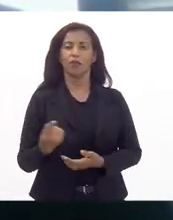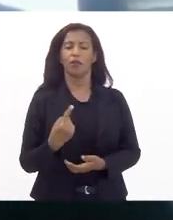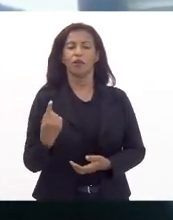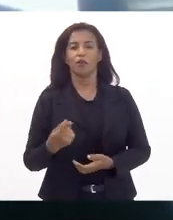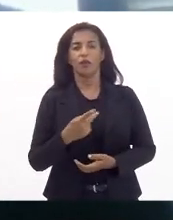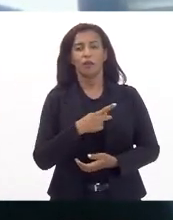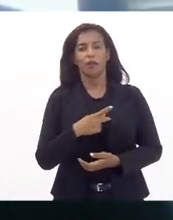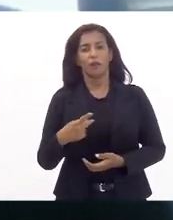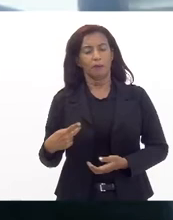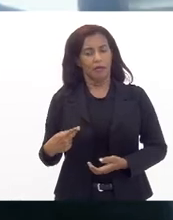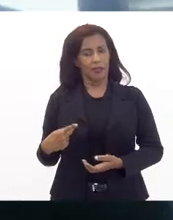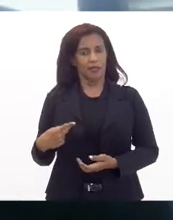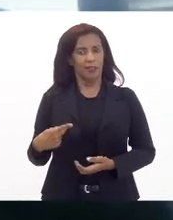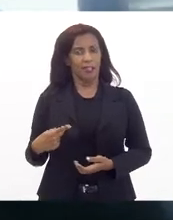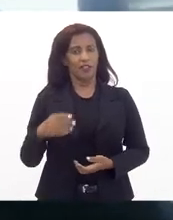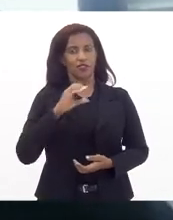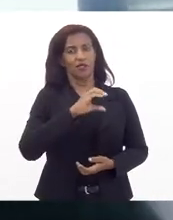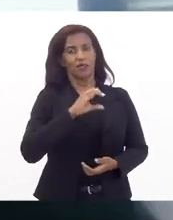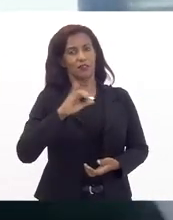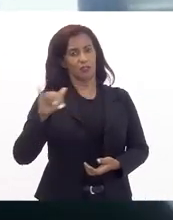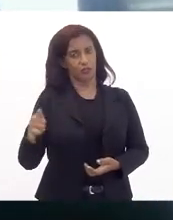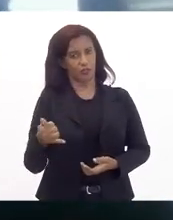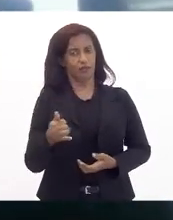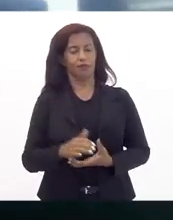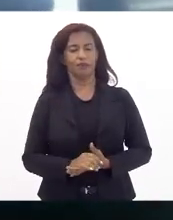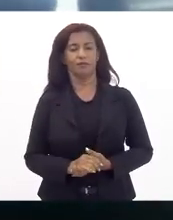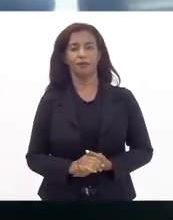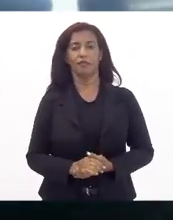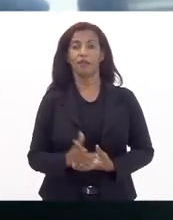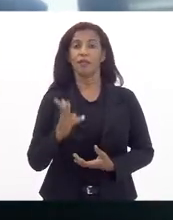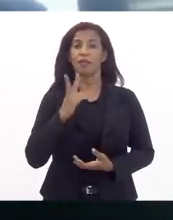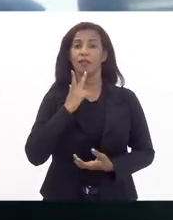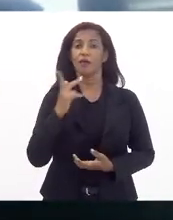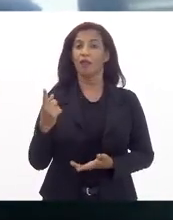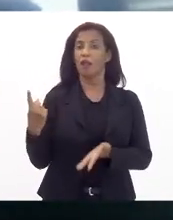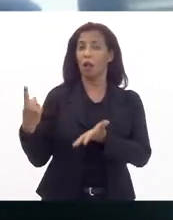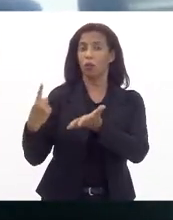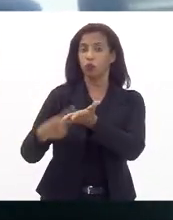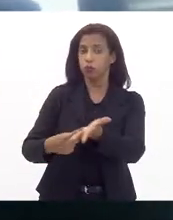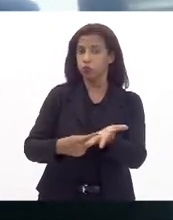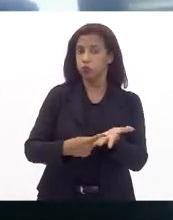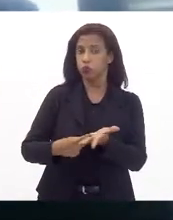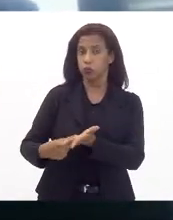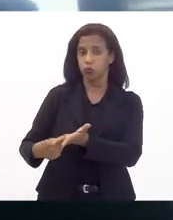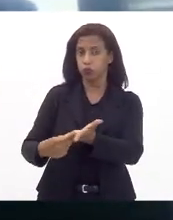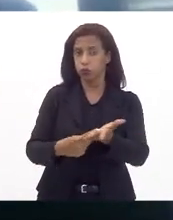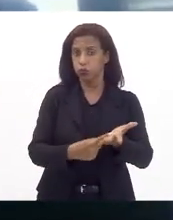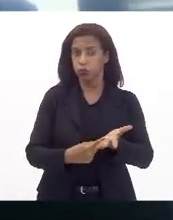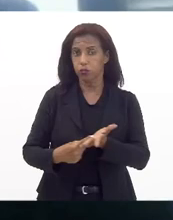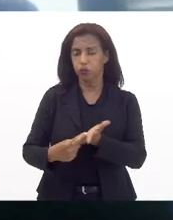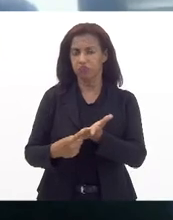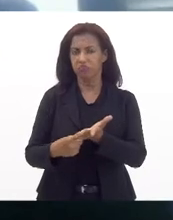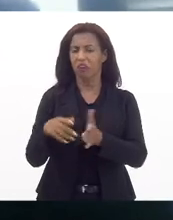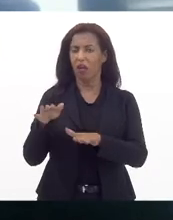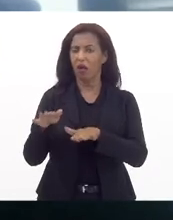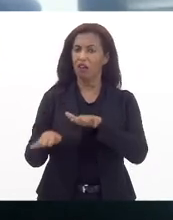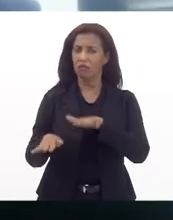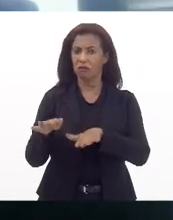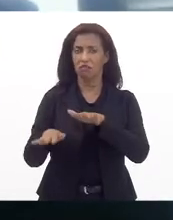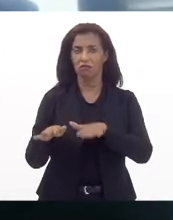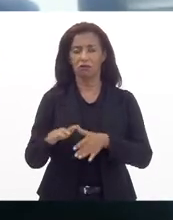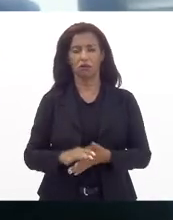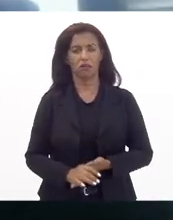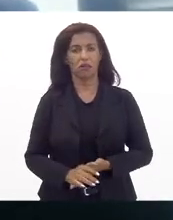presidente essa espiritual da ccj e dizer que esse acordo e Foi razoável